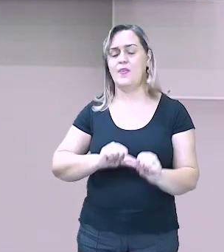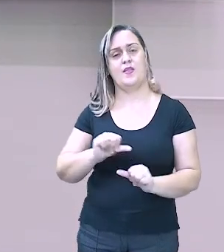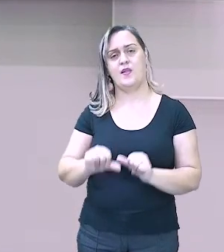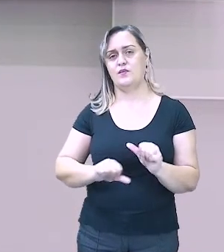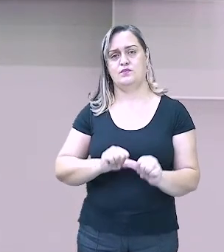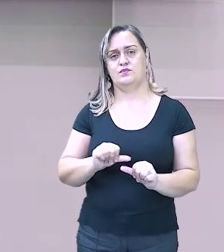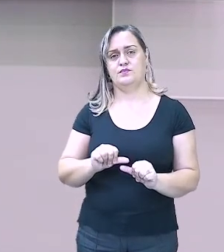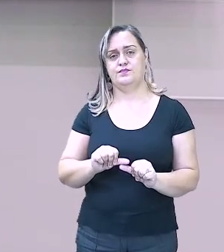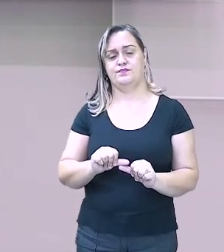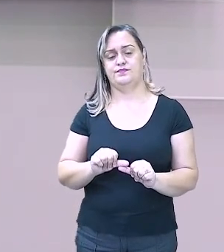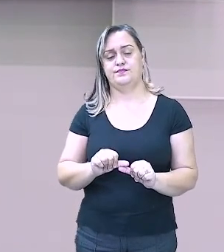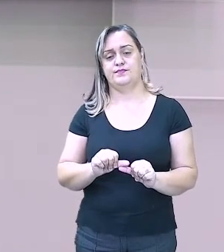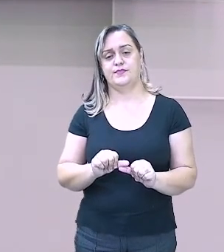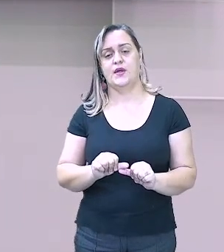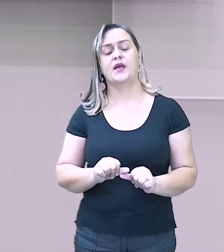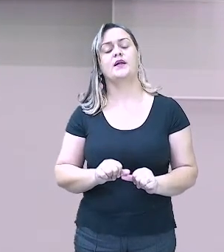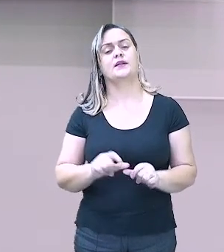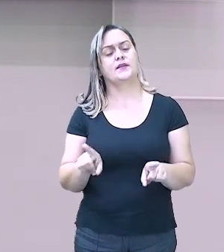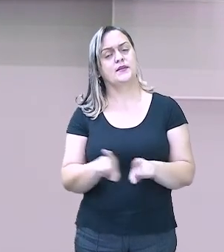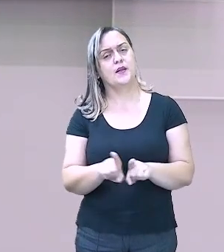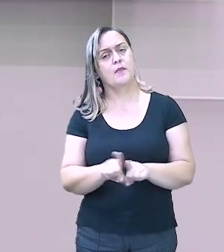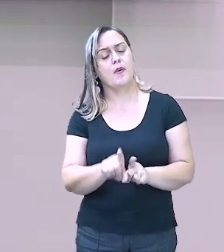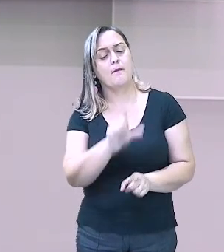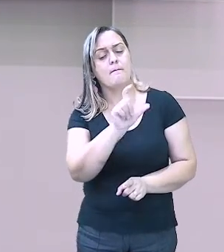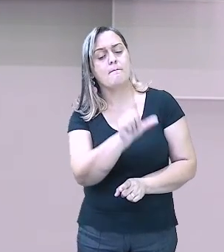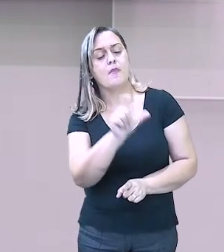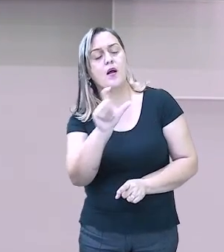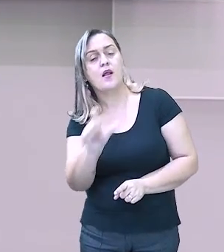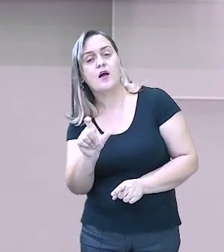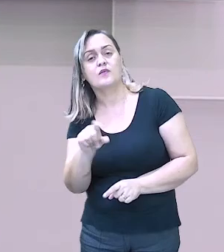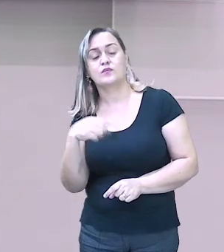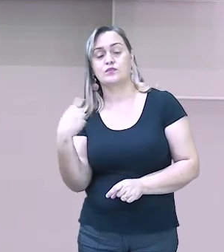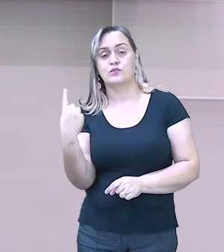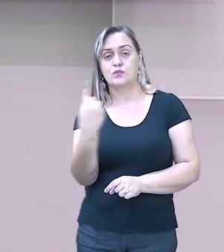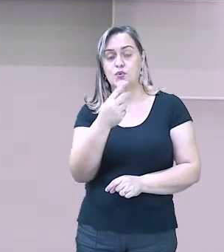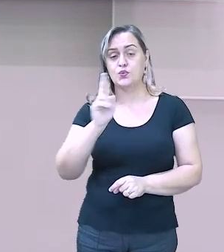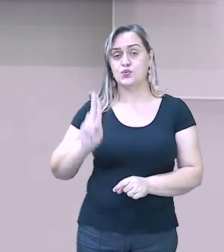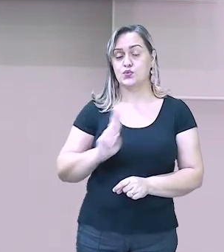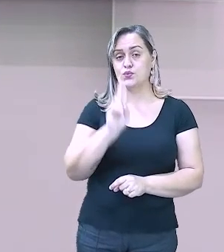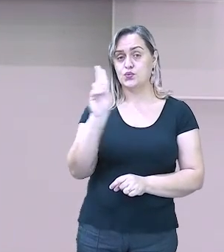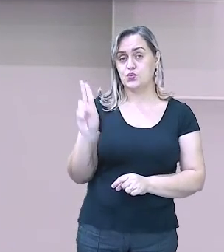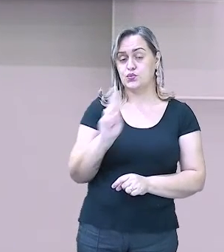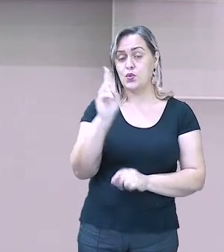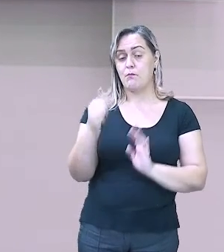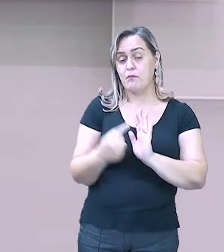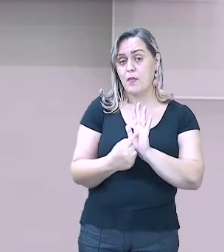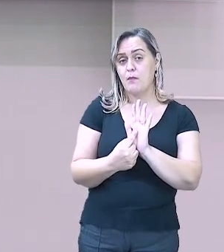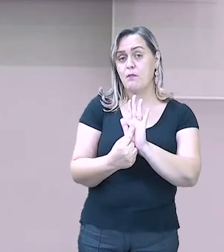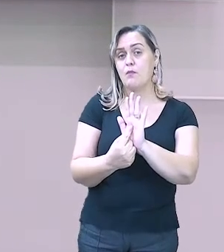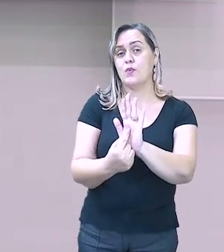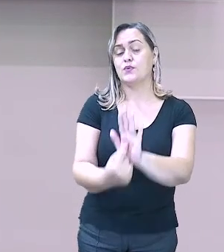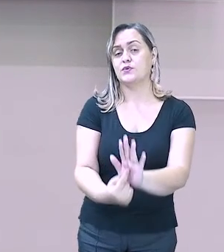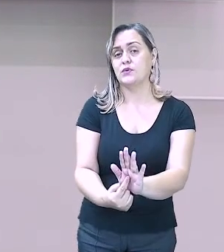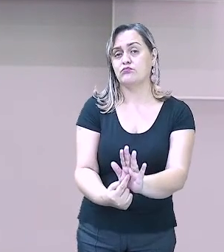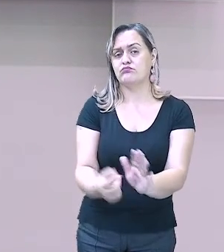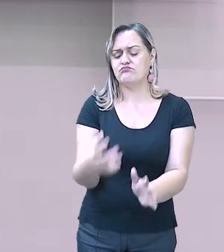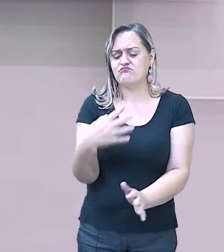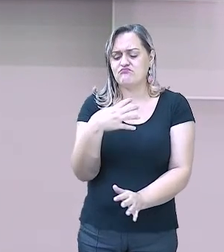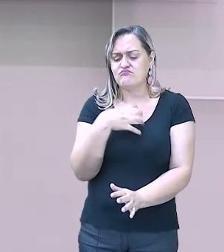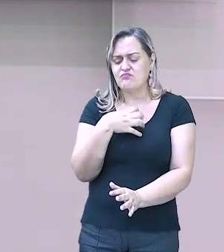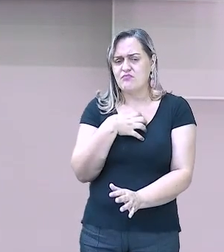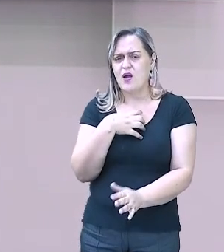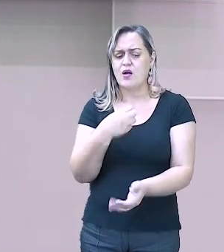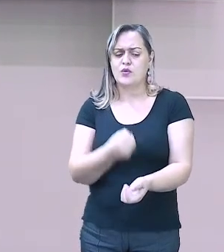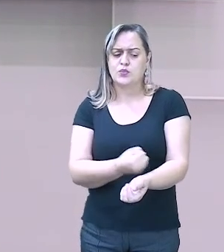são utilizadas para exprimir de forma concisa, para indicar uma sensação, né,